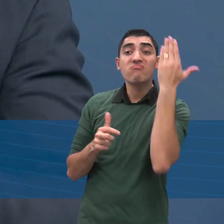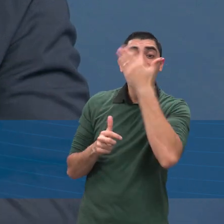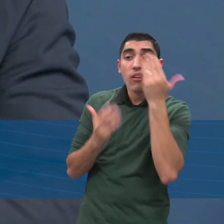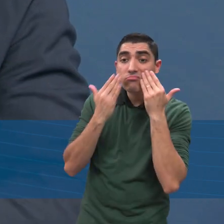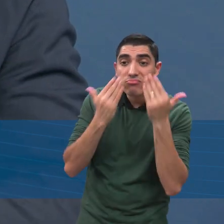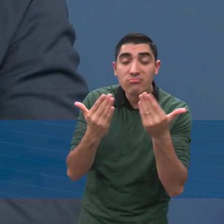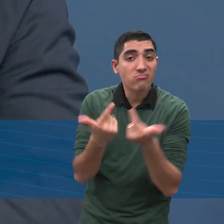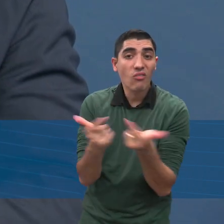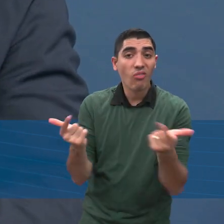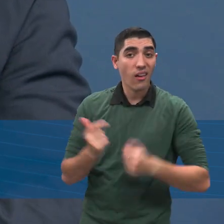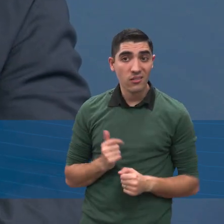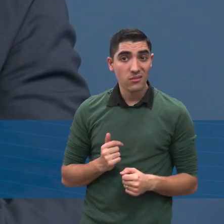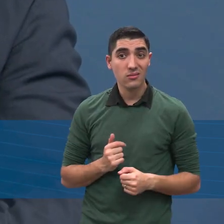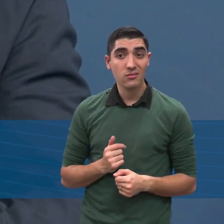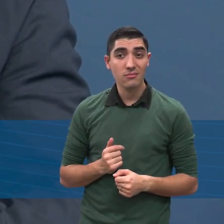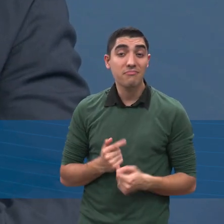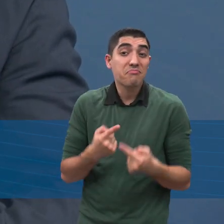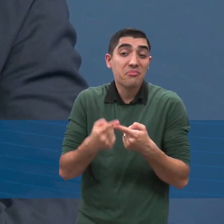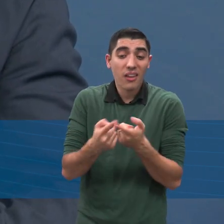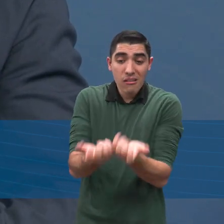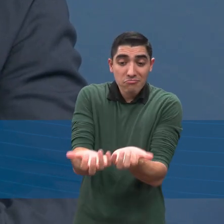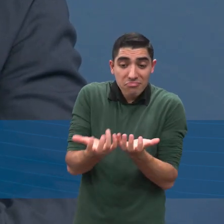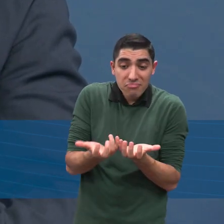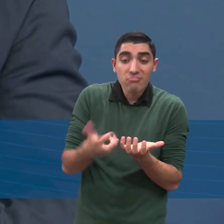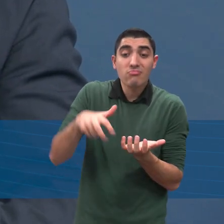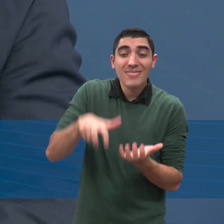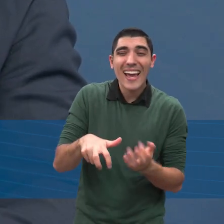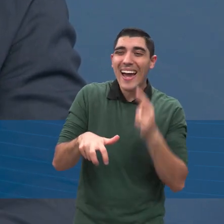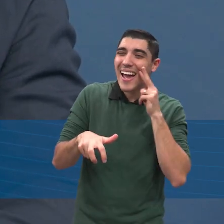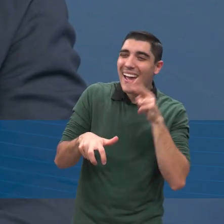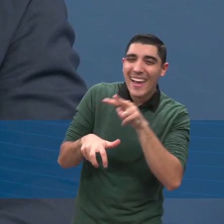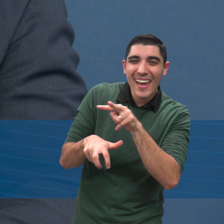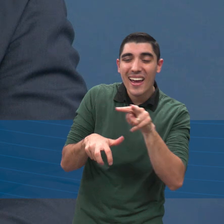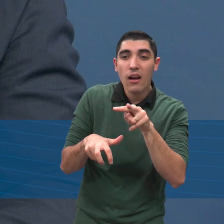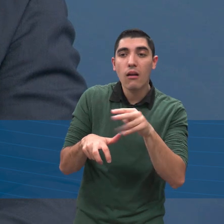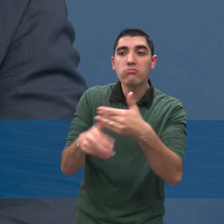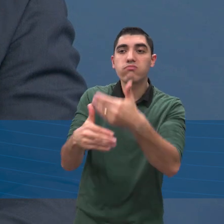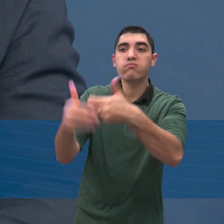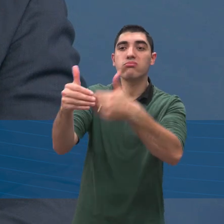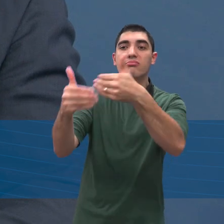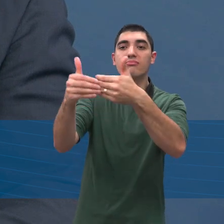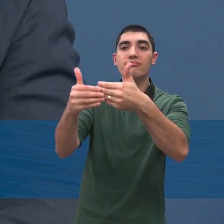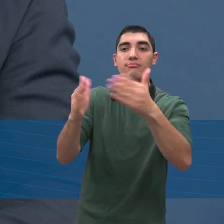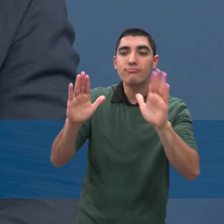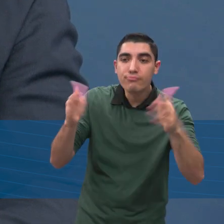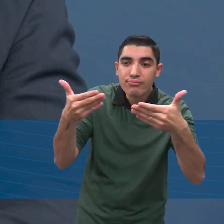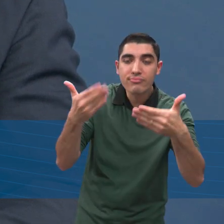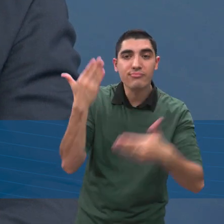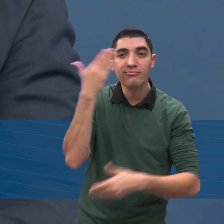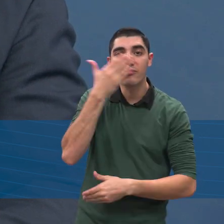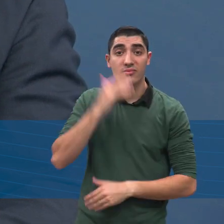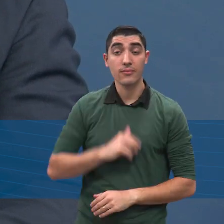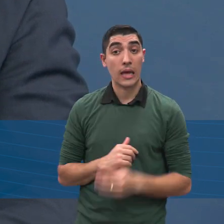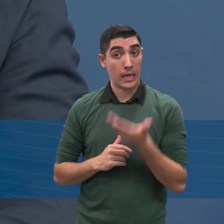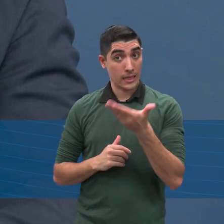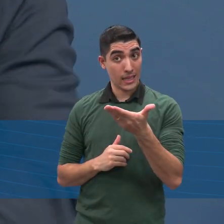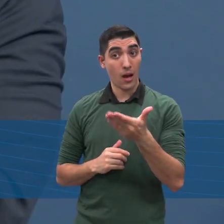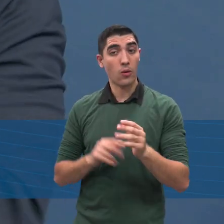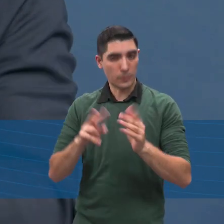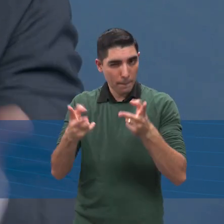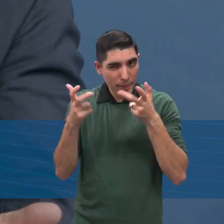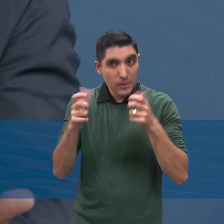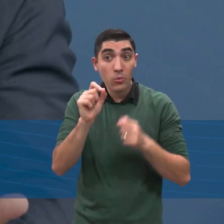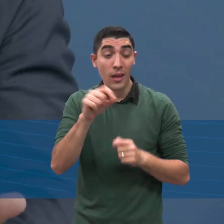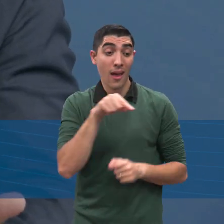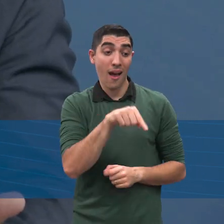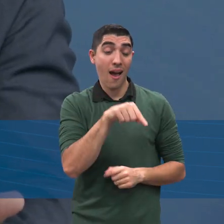a varanda sumiu, saiu do projeto. Né? Então, uma questão do comportamento social